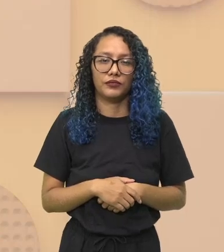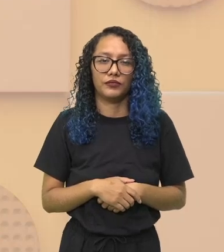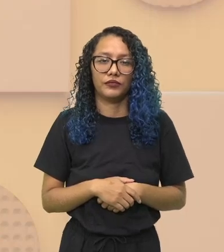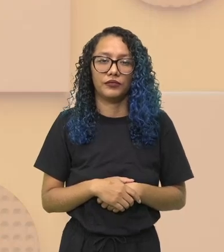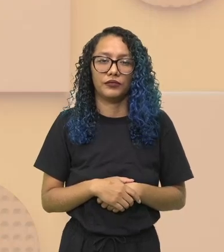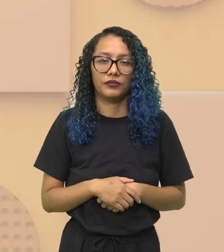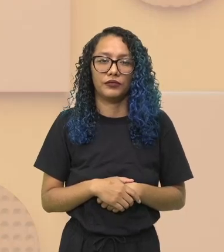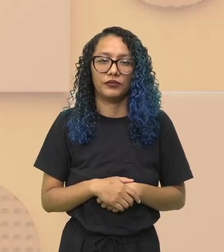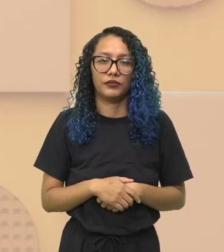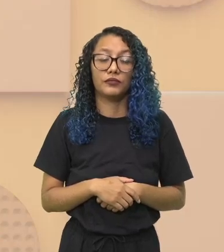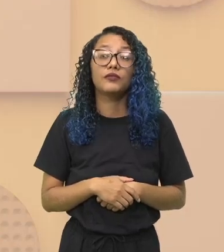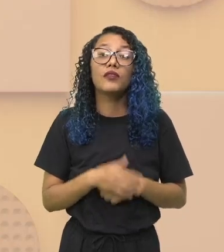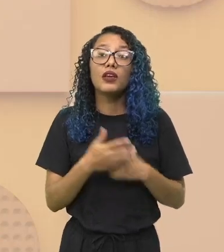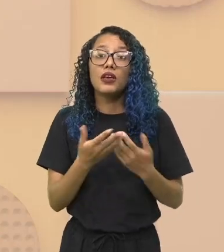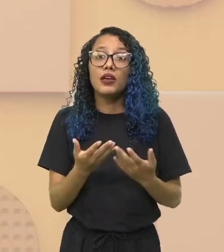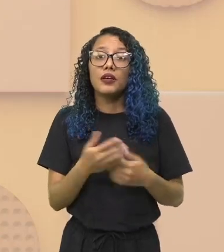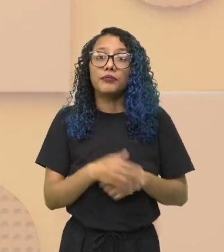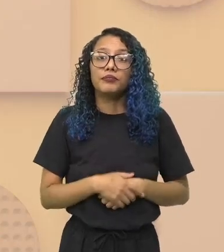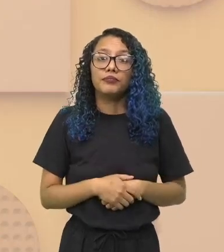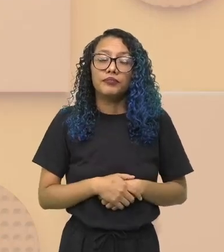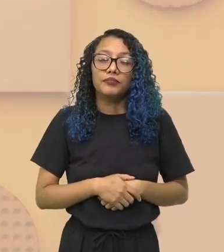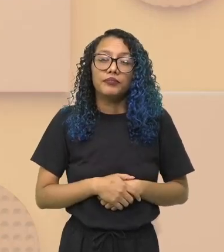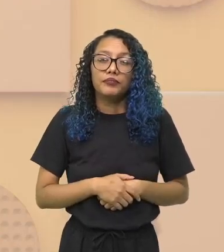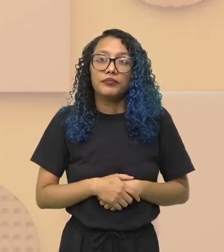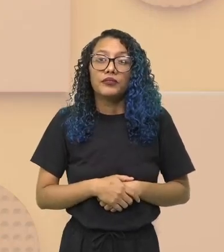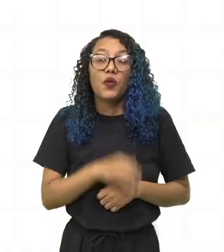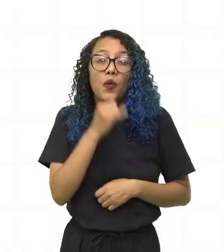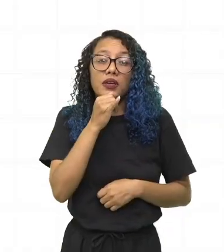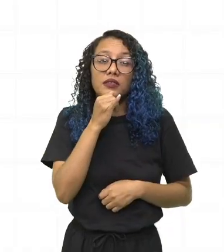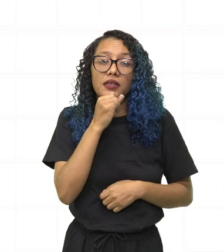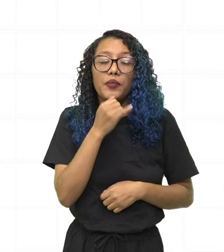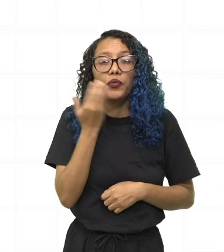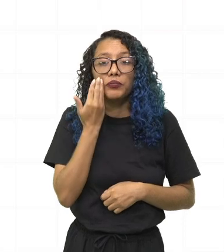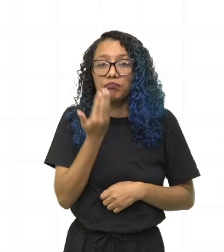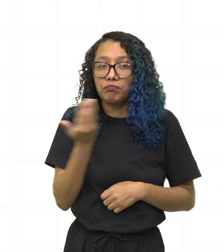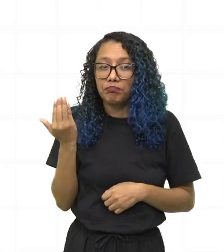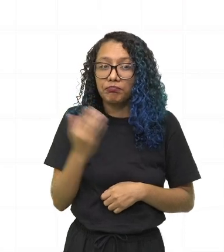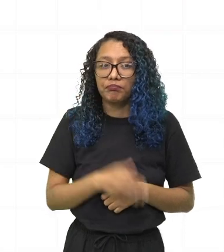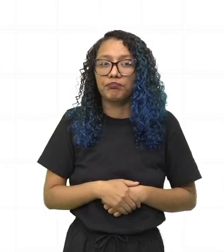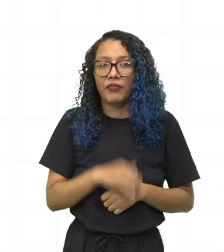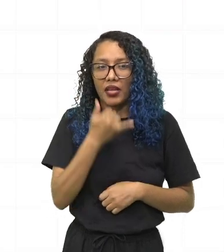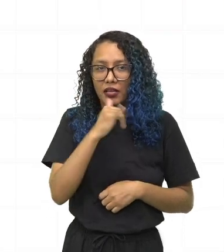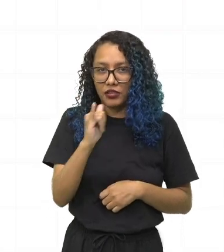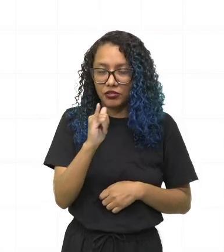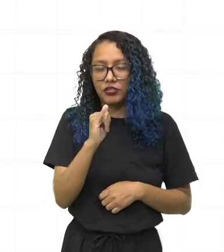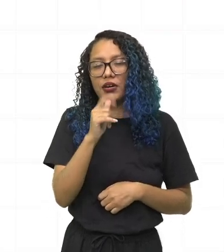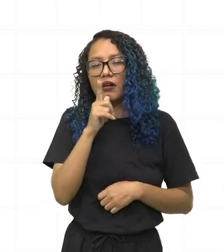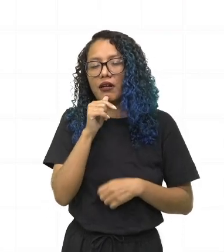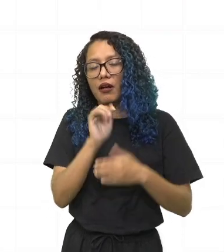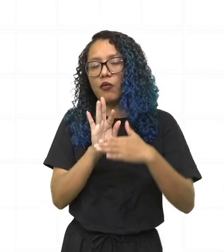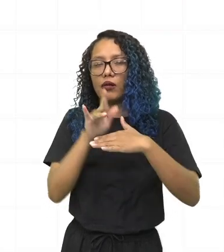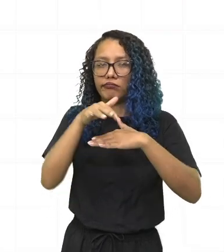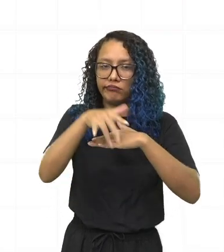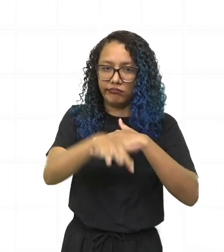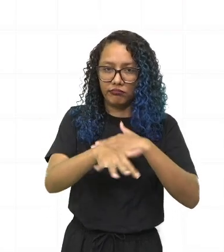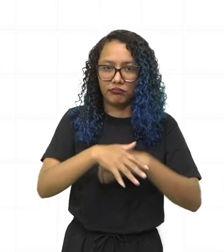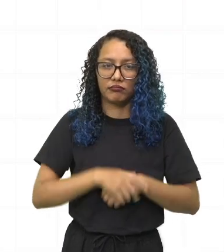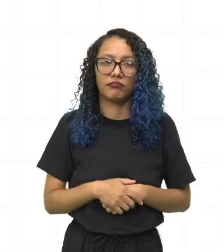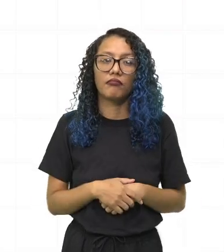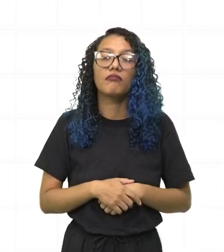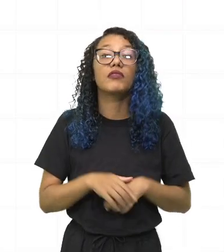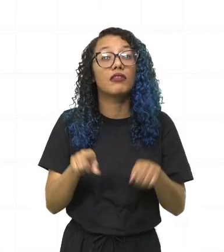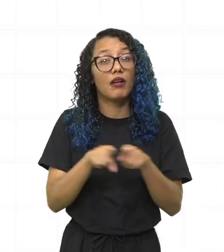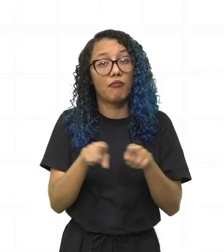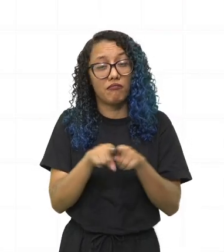como fonte de energia renovável, nós temos a energia hidrelétrica. É uma forma de energia renovável também,